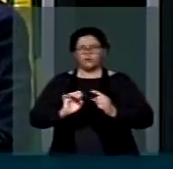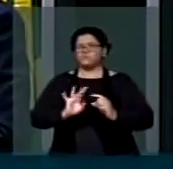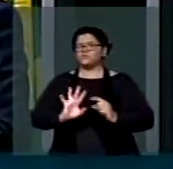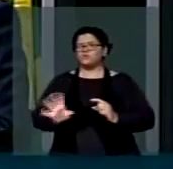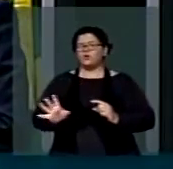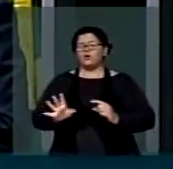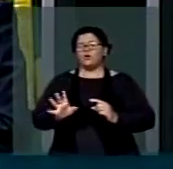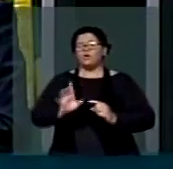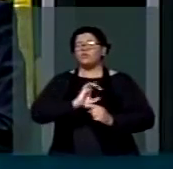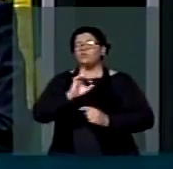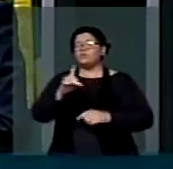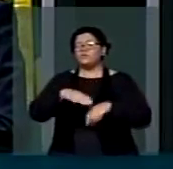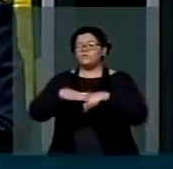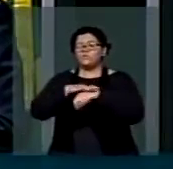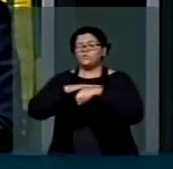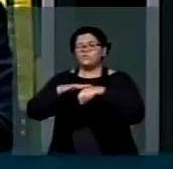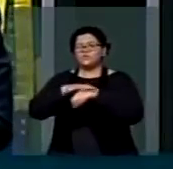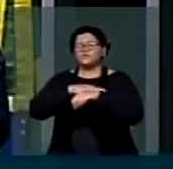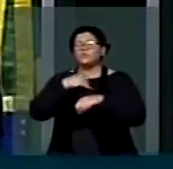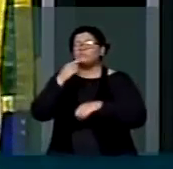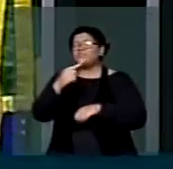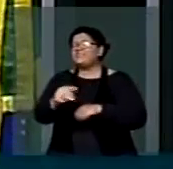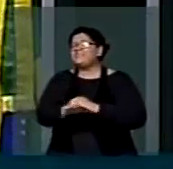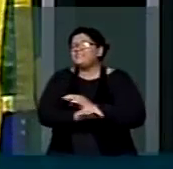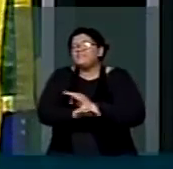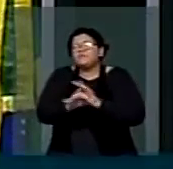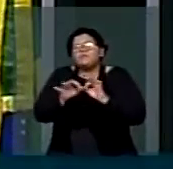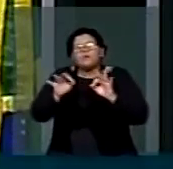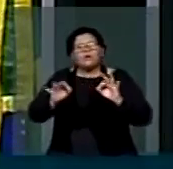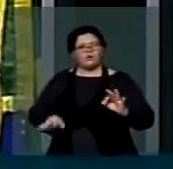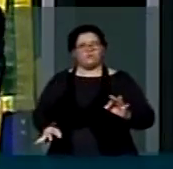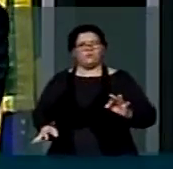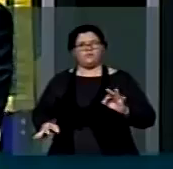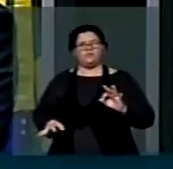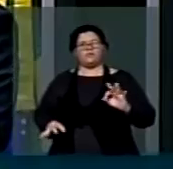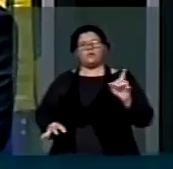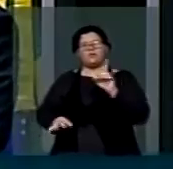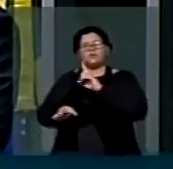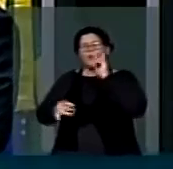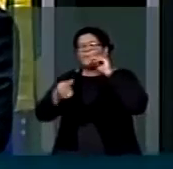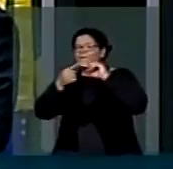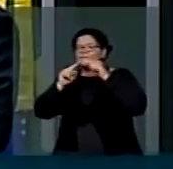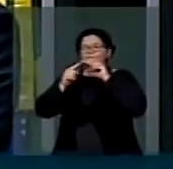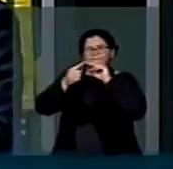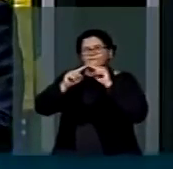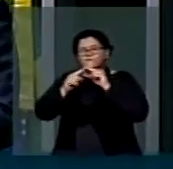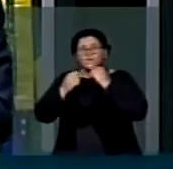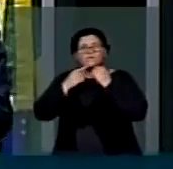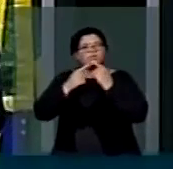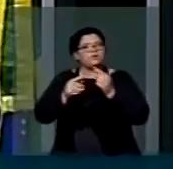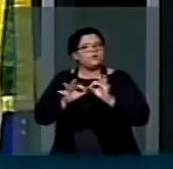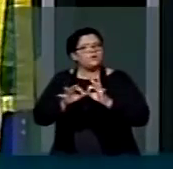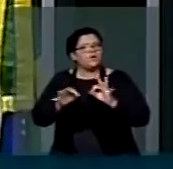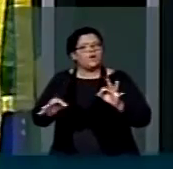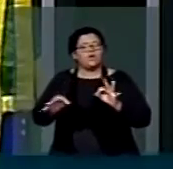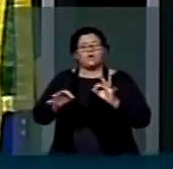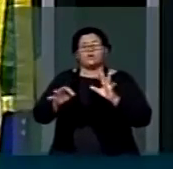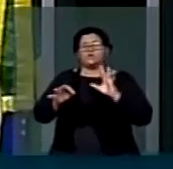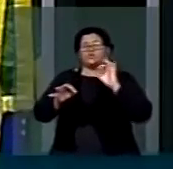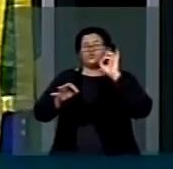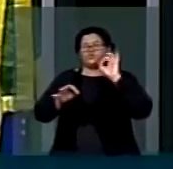não confidenciou com ninguém, ela não confabulou com ninguém, ela